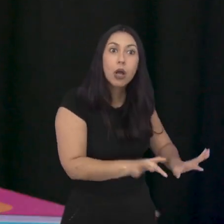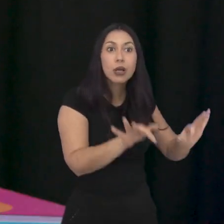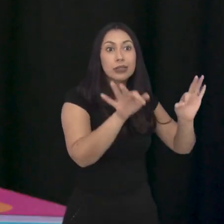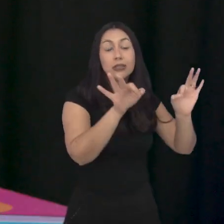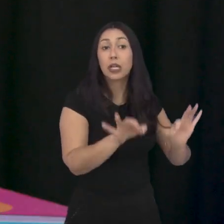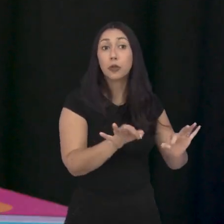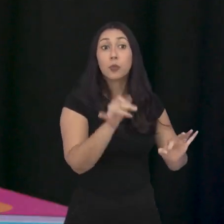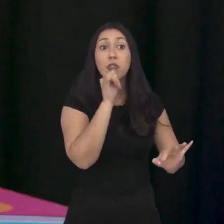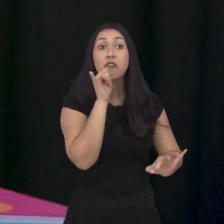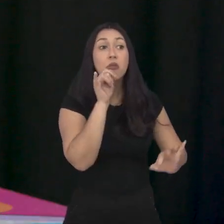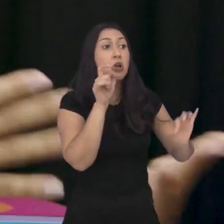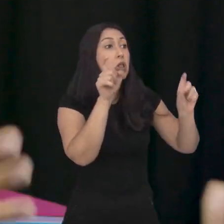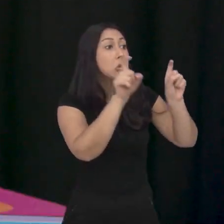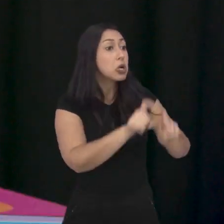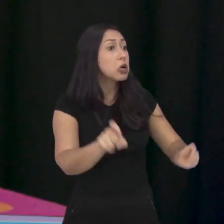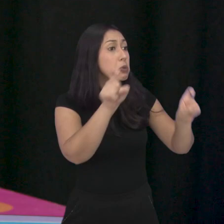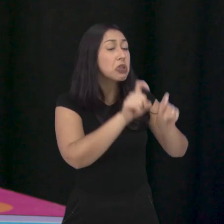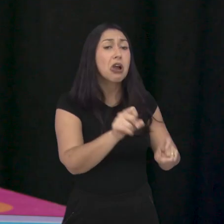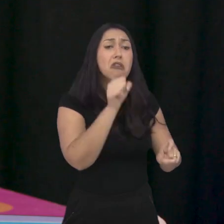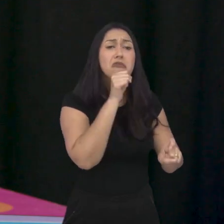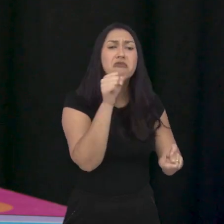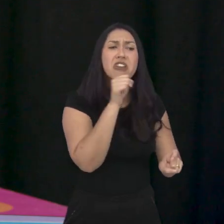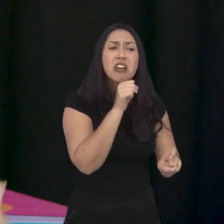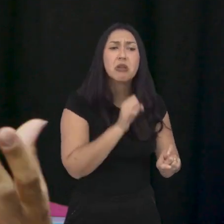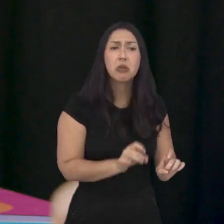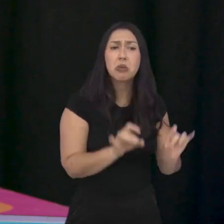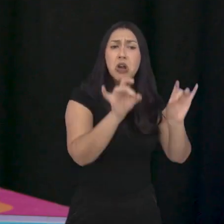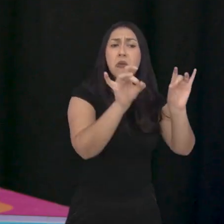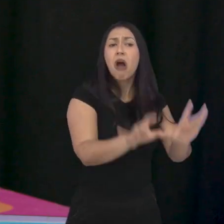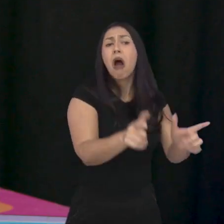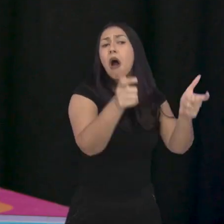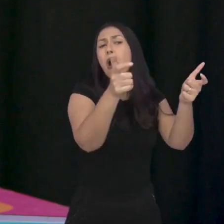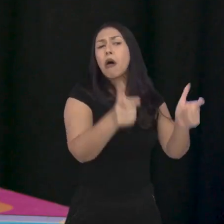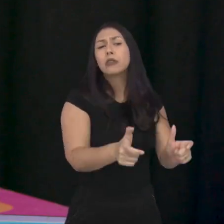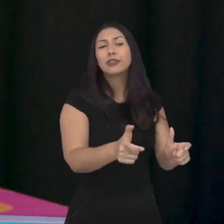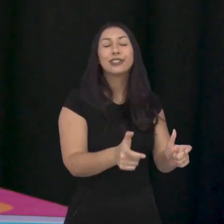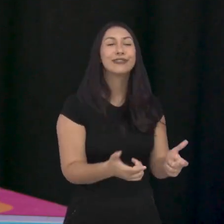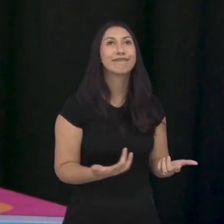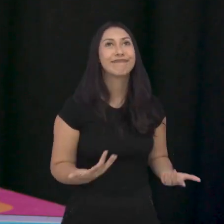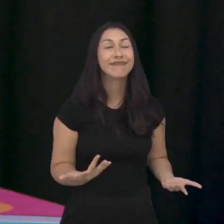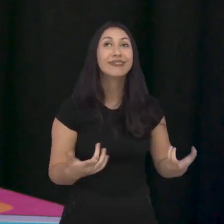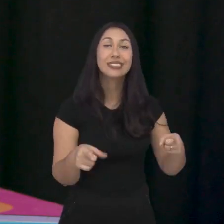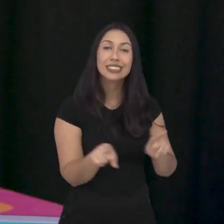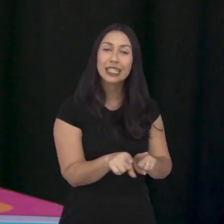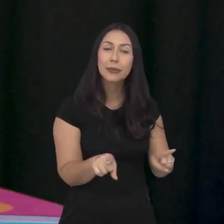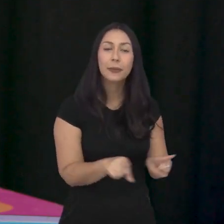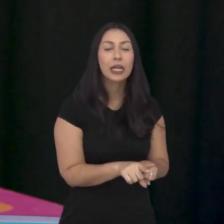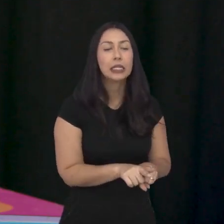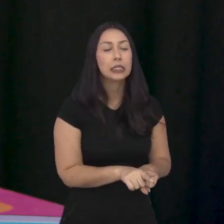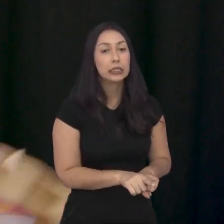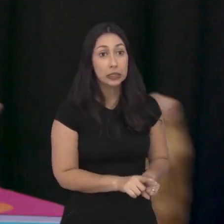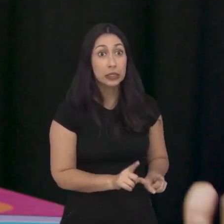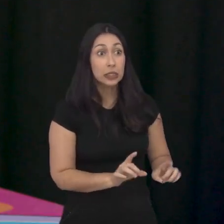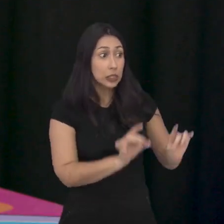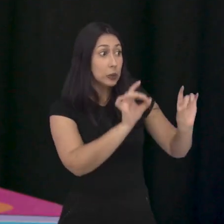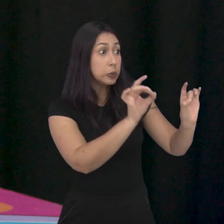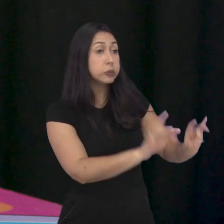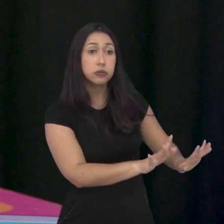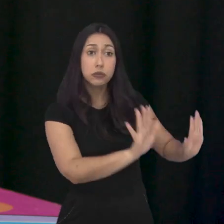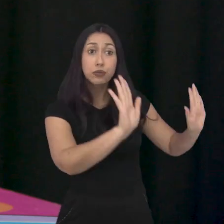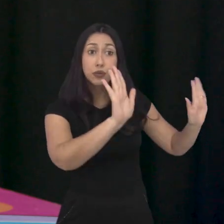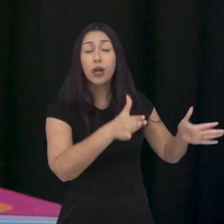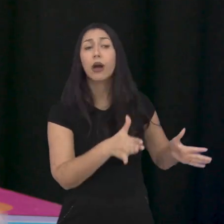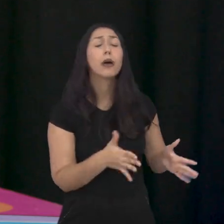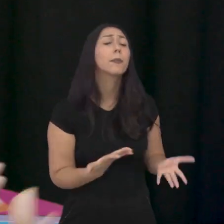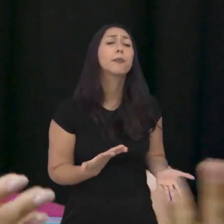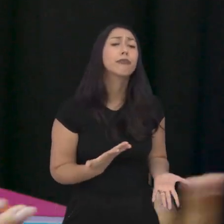aquele, né, com aquele computador antigo, onde destinar. E até assim, a gente, depois dessa destinação